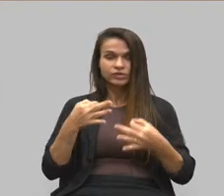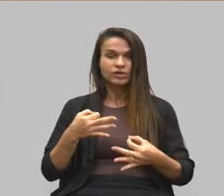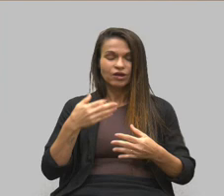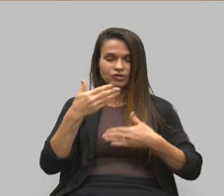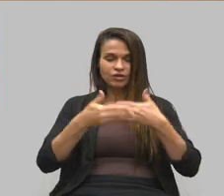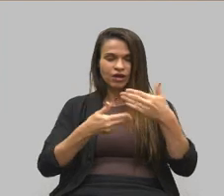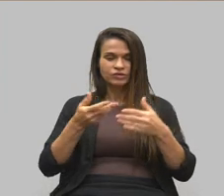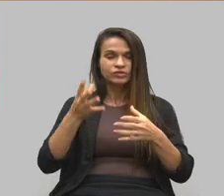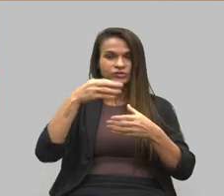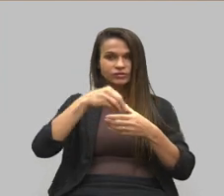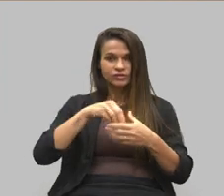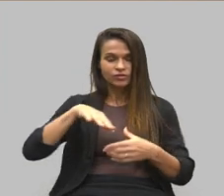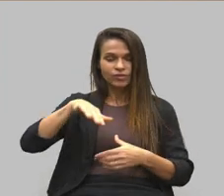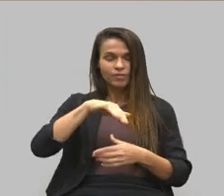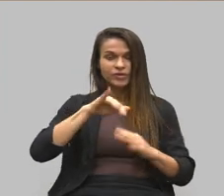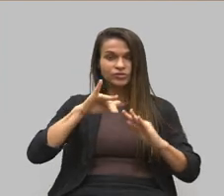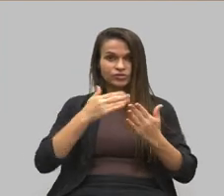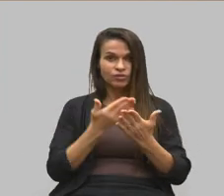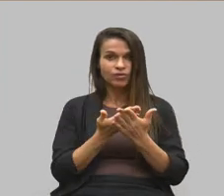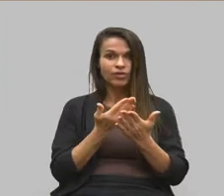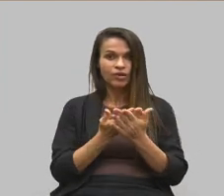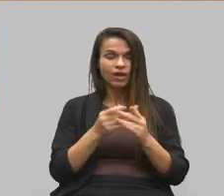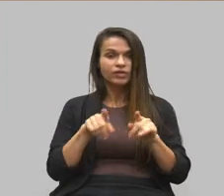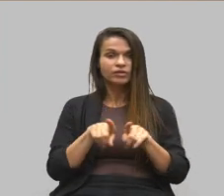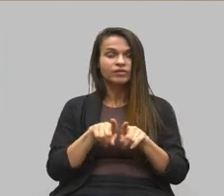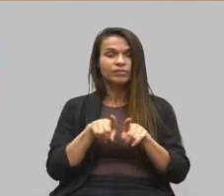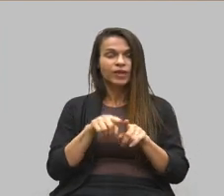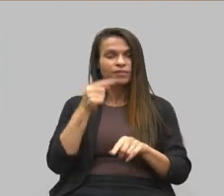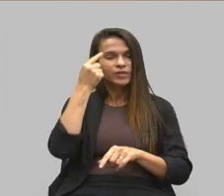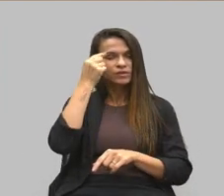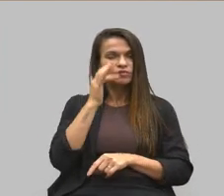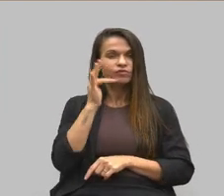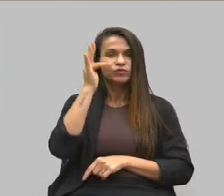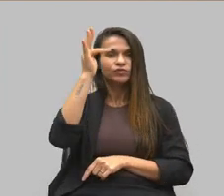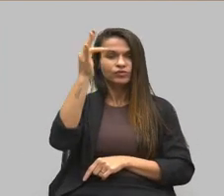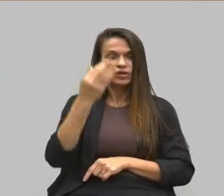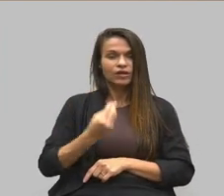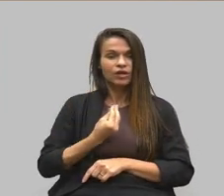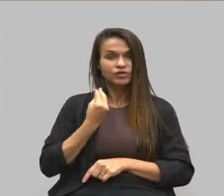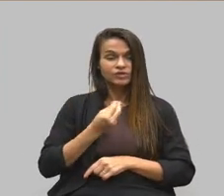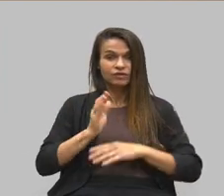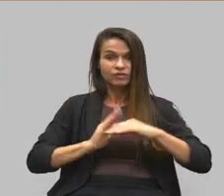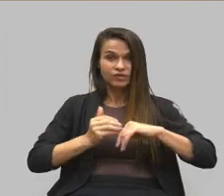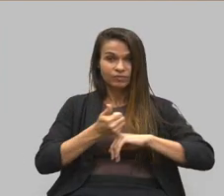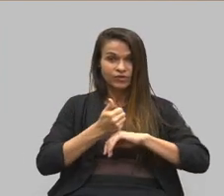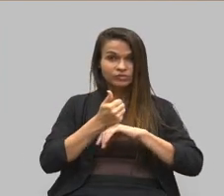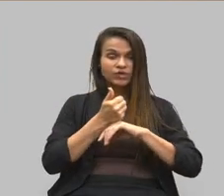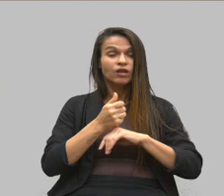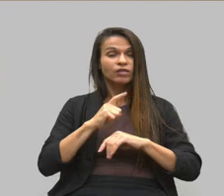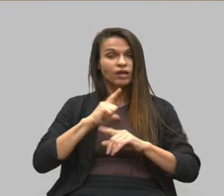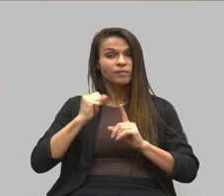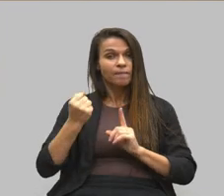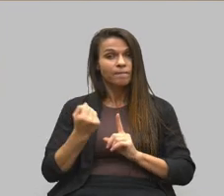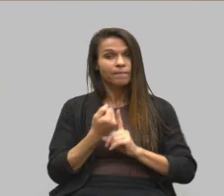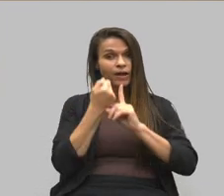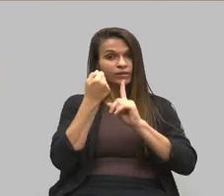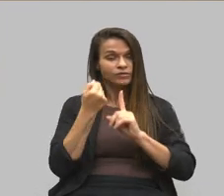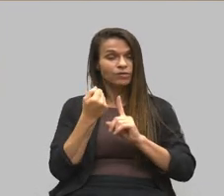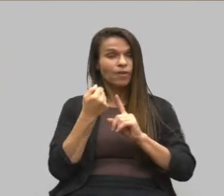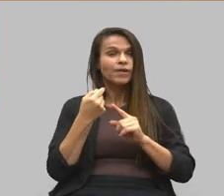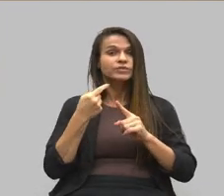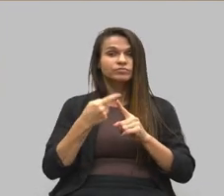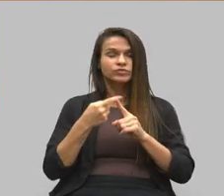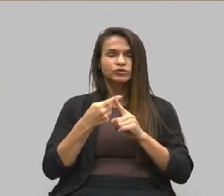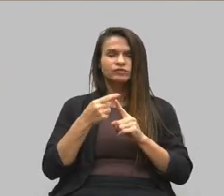do ambiente escolar e também pensar lá no futuro na nossa vida profissional isso tem Impacto E por que que a gente vai ter um